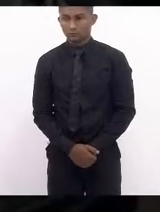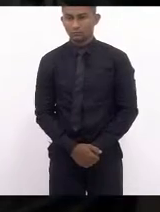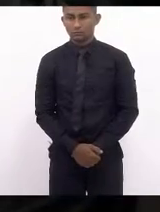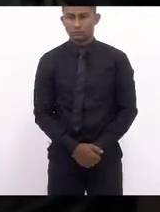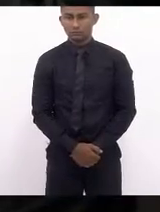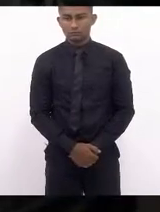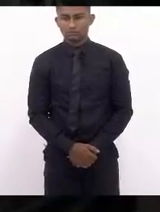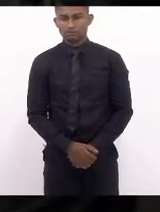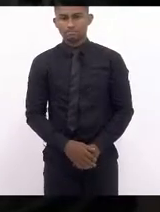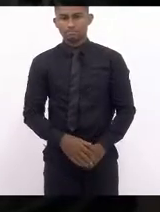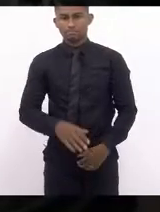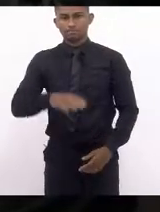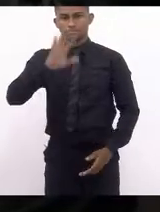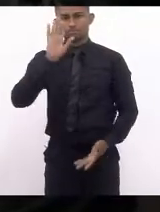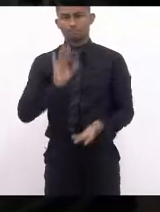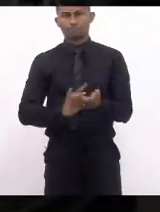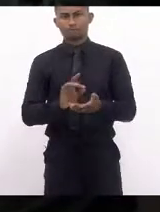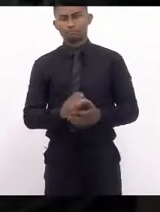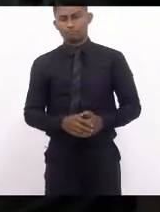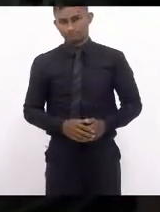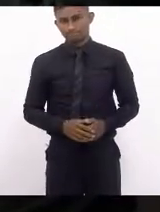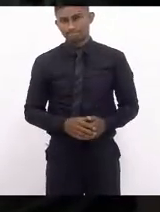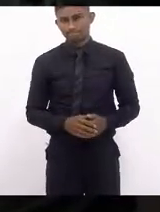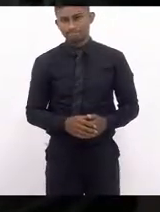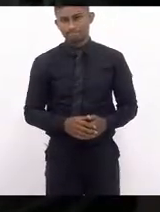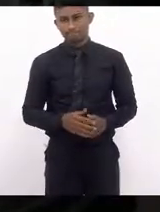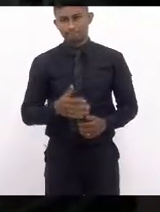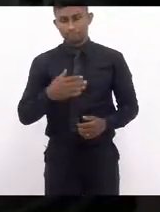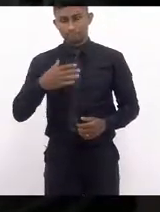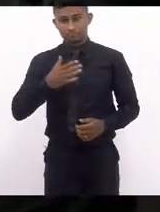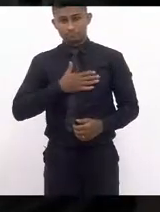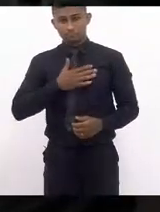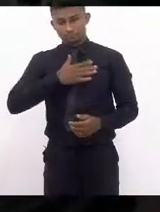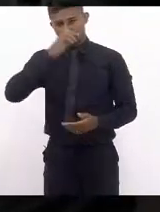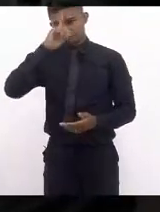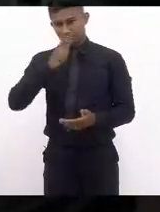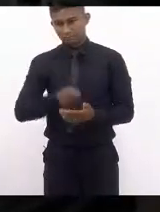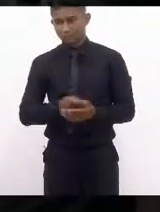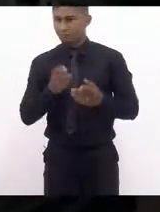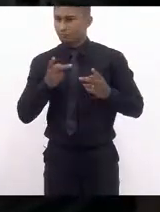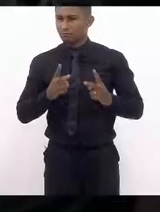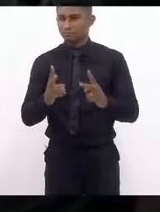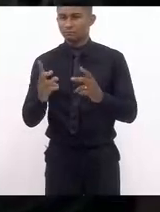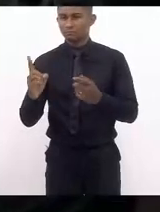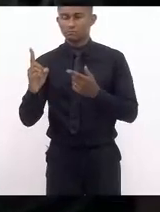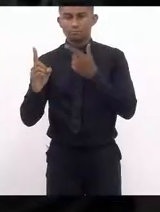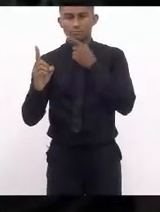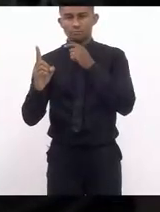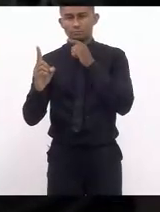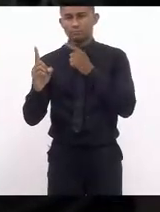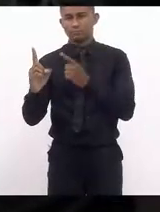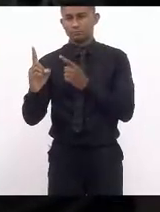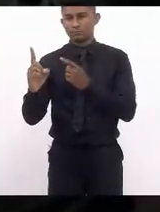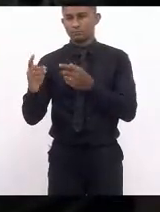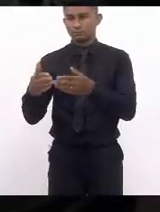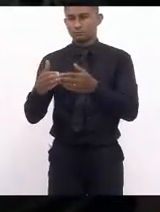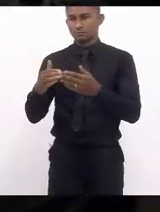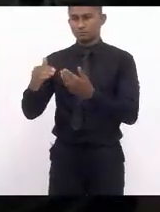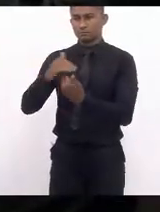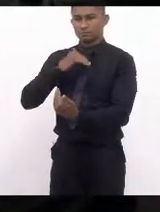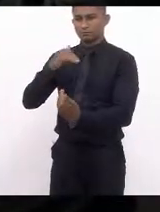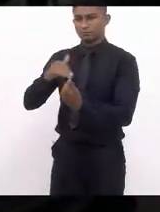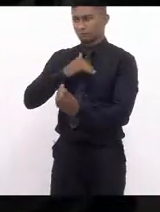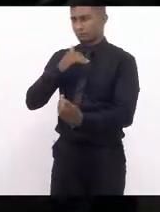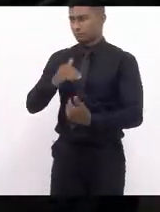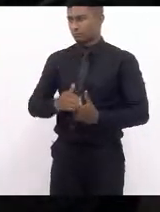é de verdade e tudo que eu todas as minhas tomadas de decisões você pedir conselho é meu pai Então queria dizer que esse